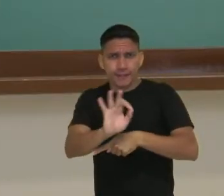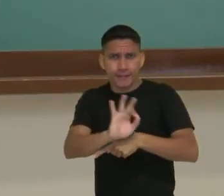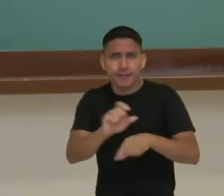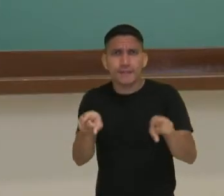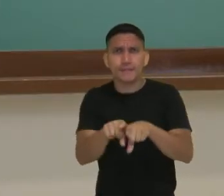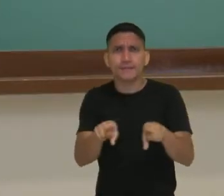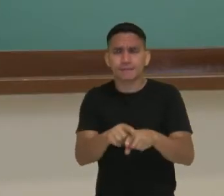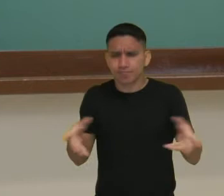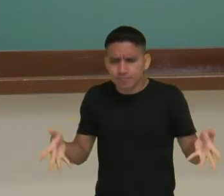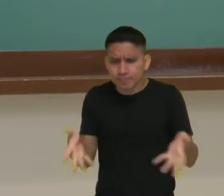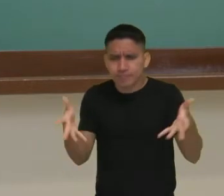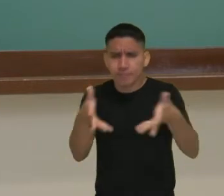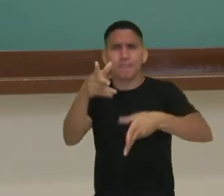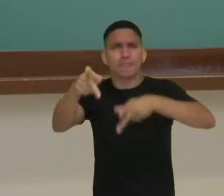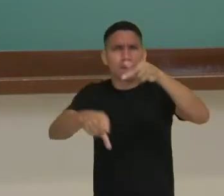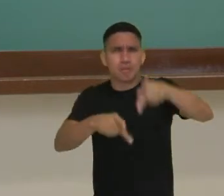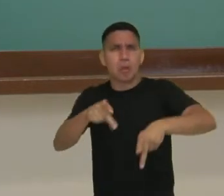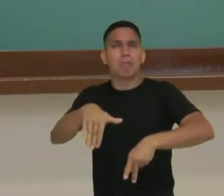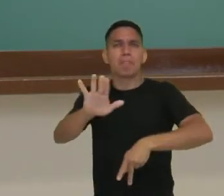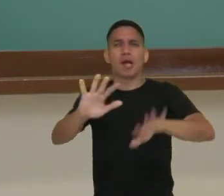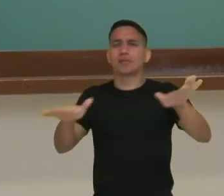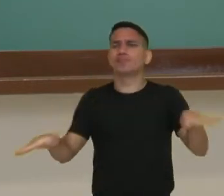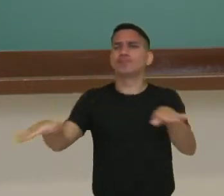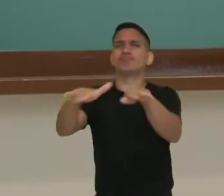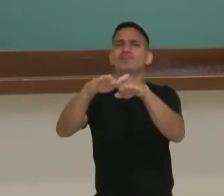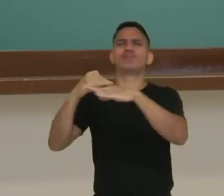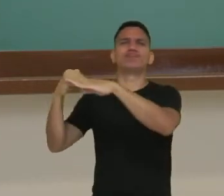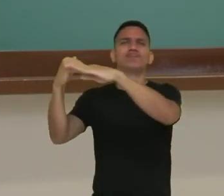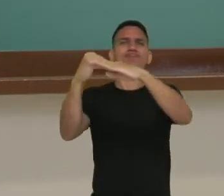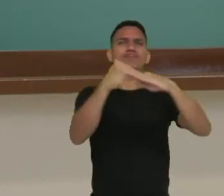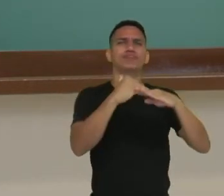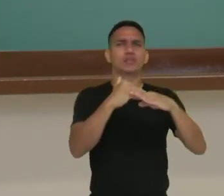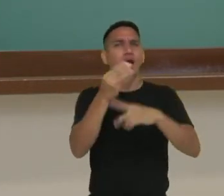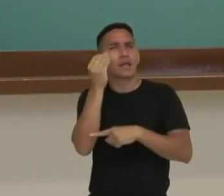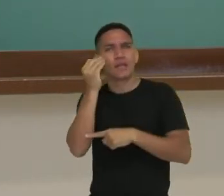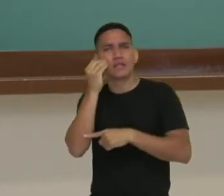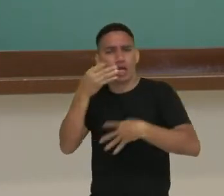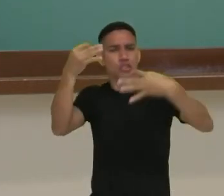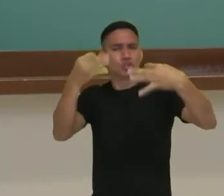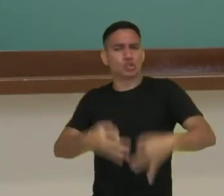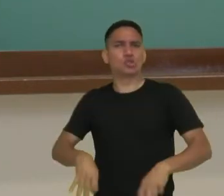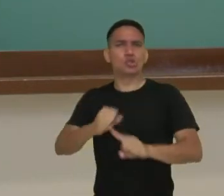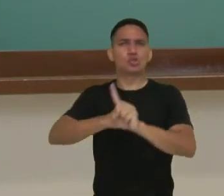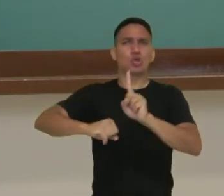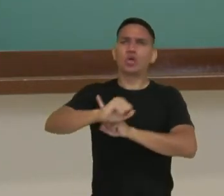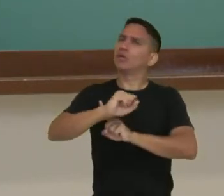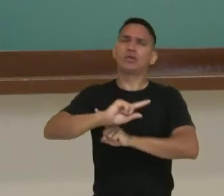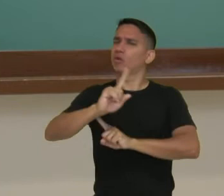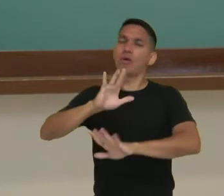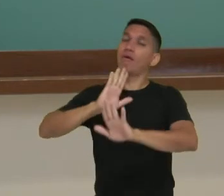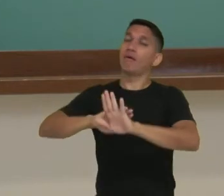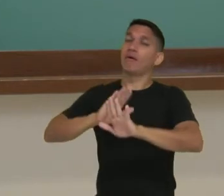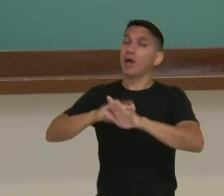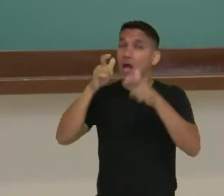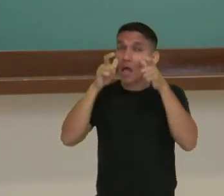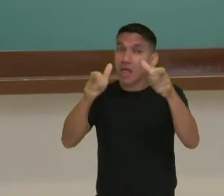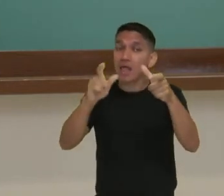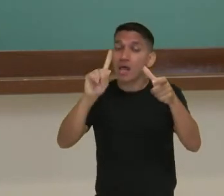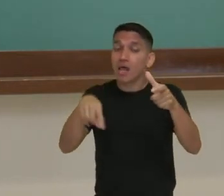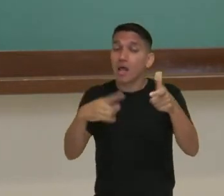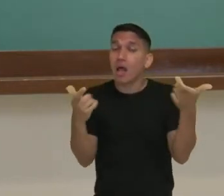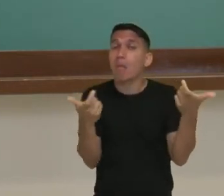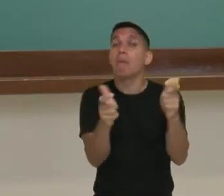o povo a ter mais igualdade, busca por justiça social. Os interesses estavam voltados para uma minoria